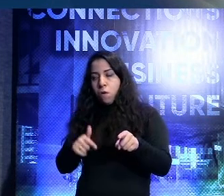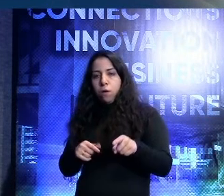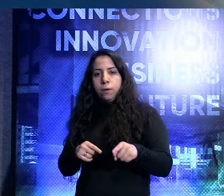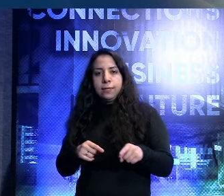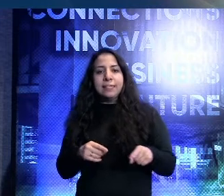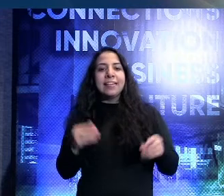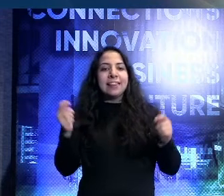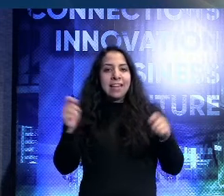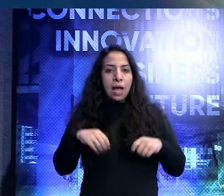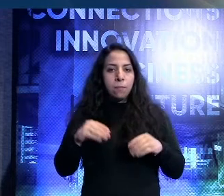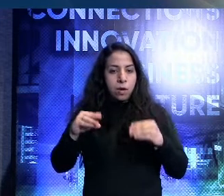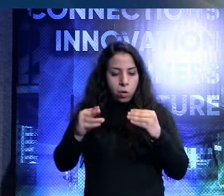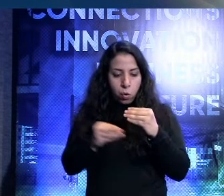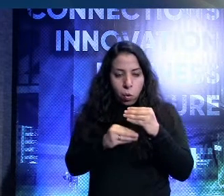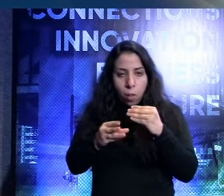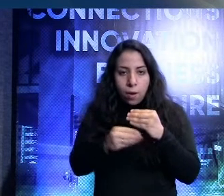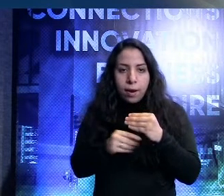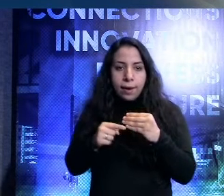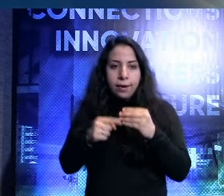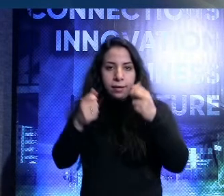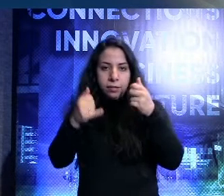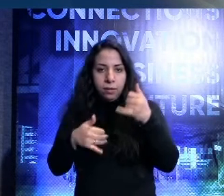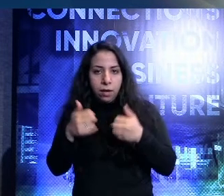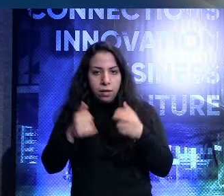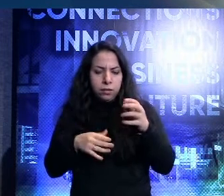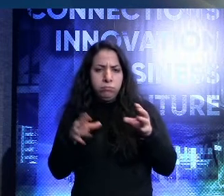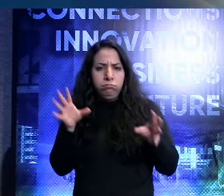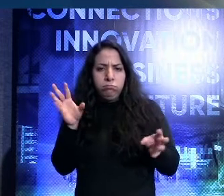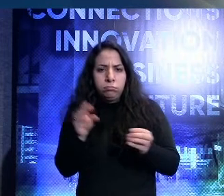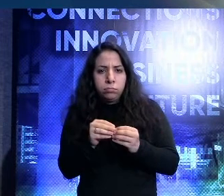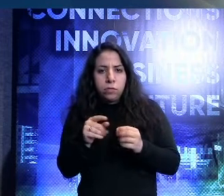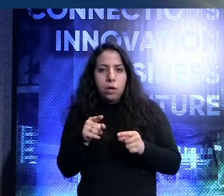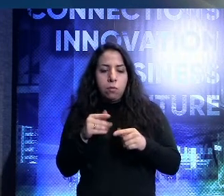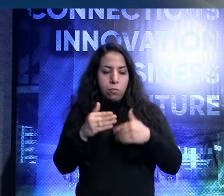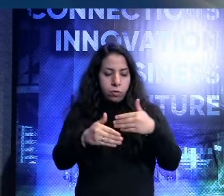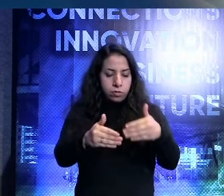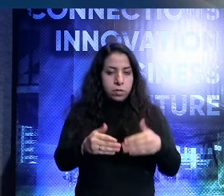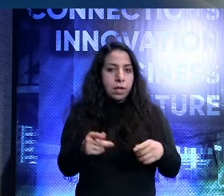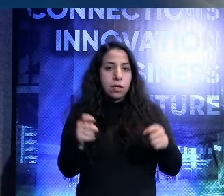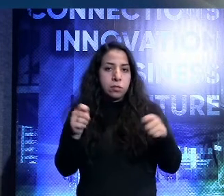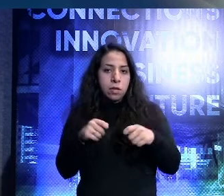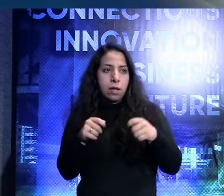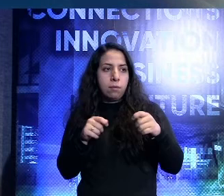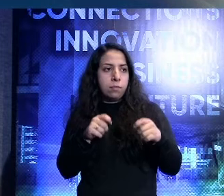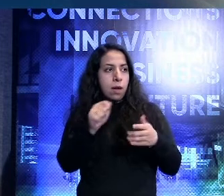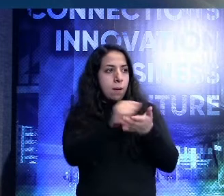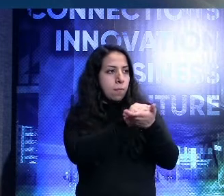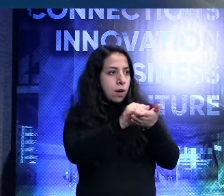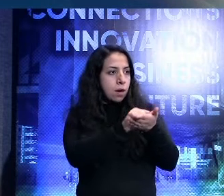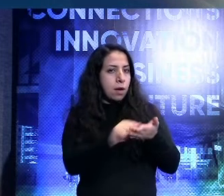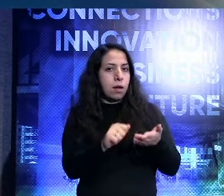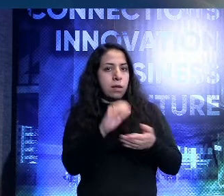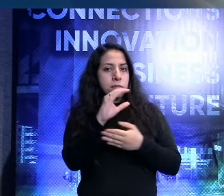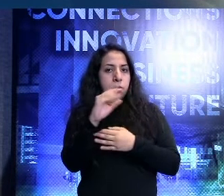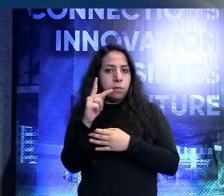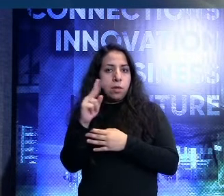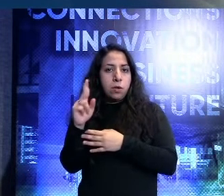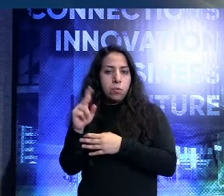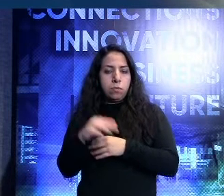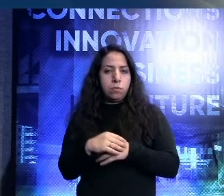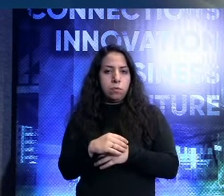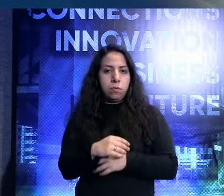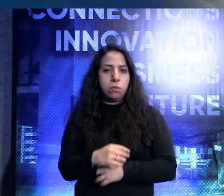No host, no nível DC2, tem uns processinhos lá que você pode destruir. Né? CPU, por que não deixar